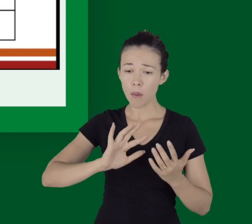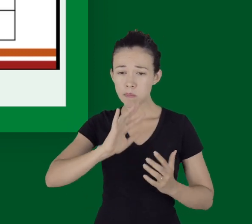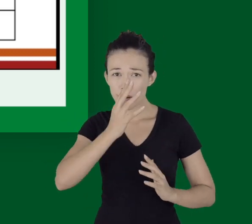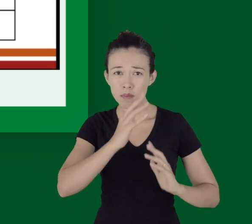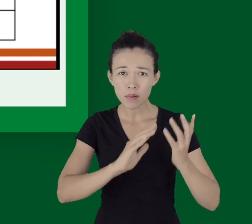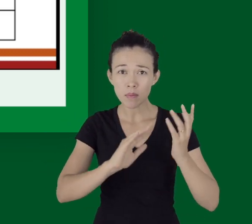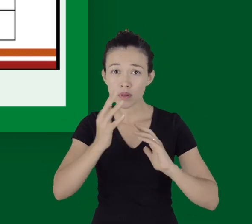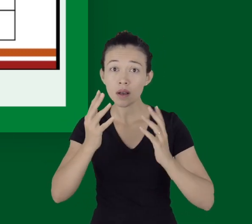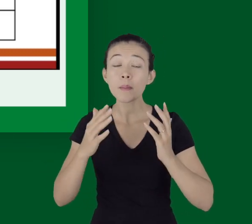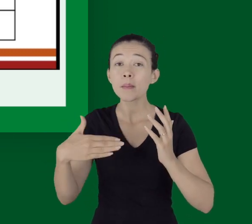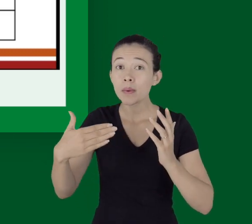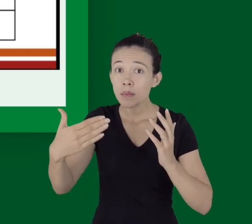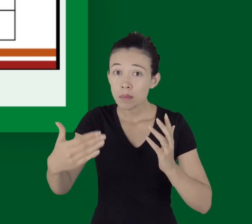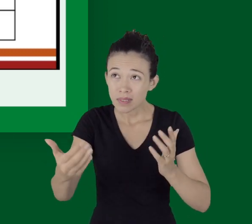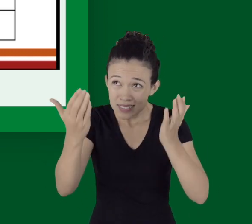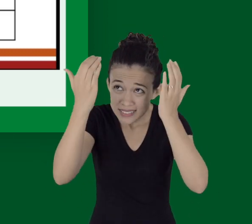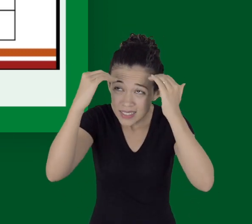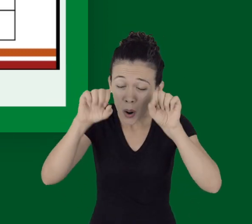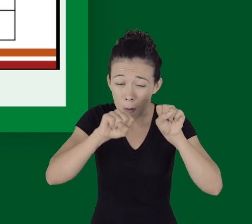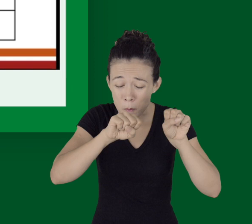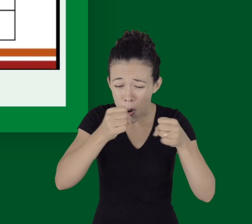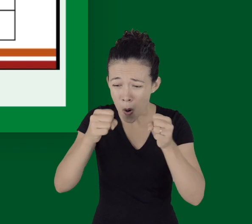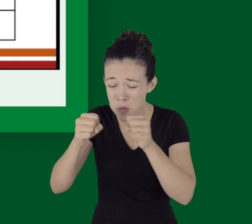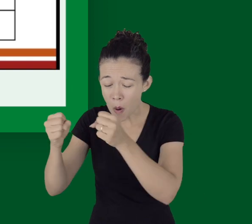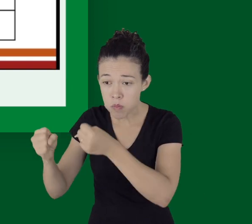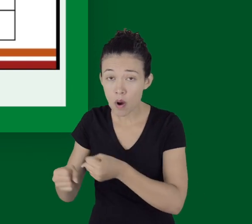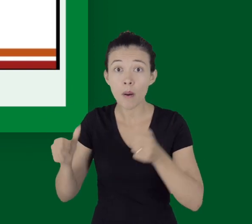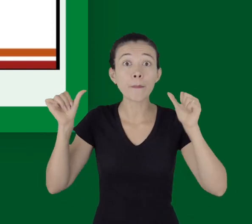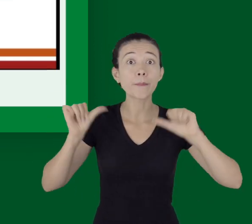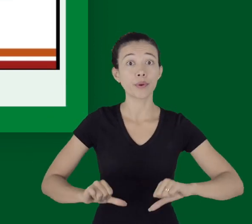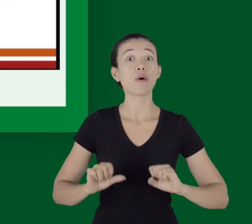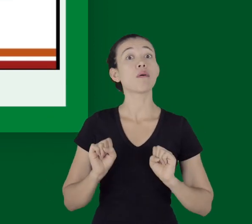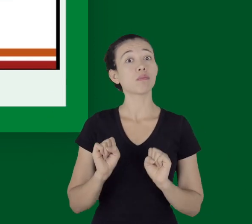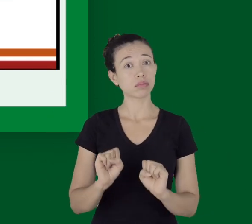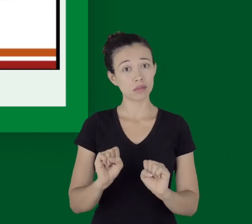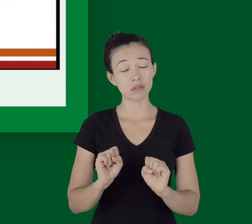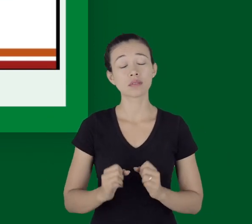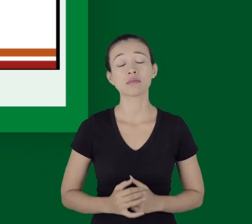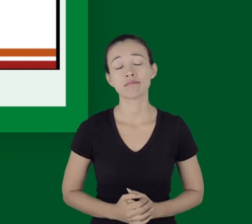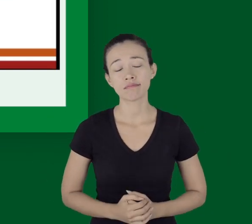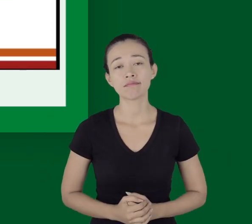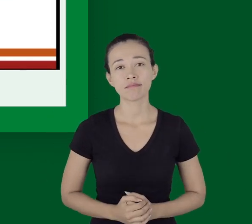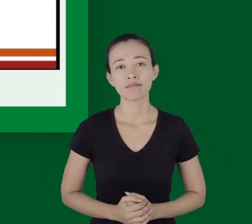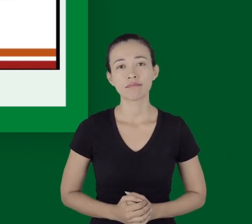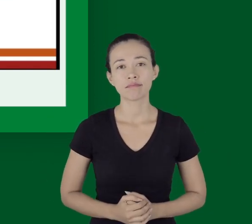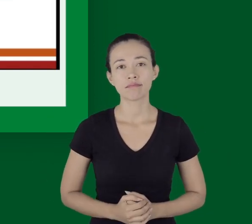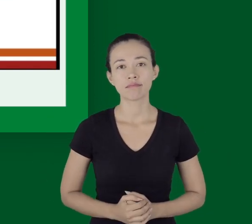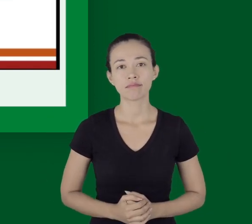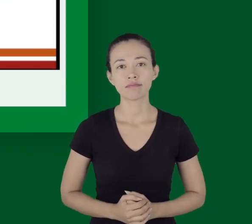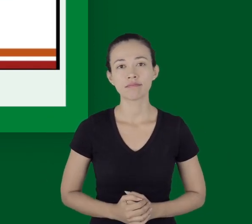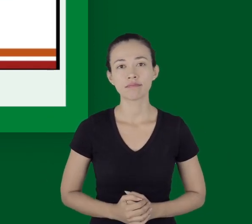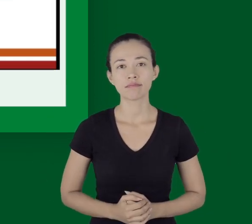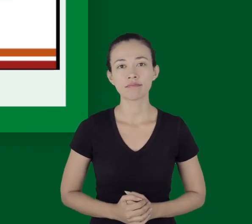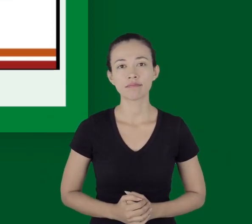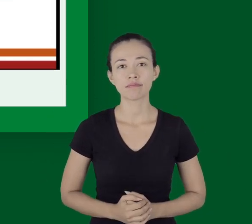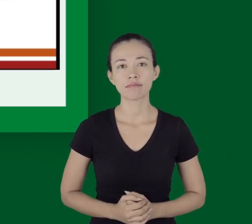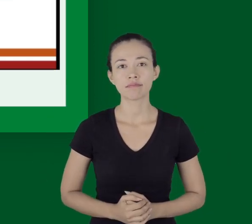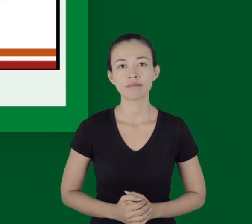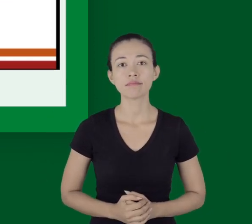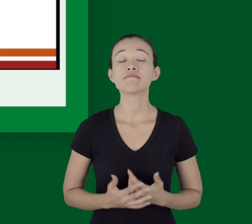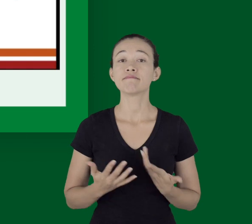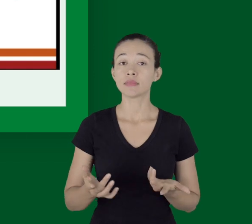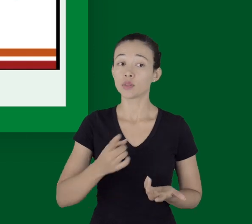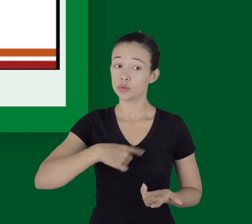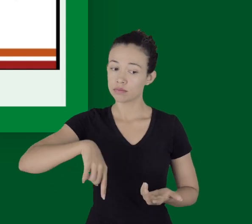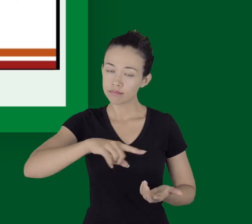pontuais, apenas o cérebro chapadão. Então, são mecanismos que ocorrem, né, e que podem provocar